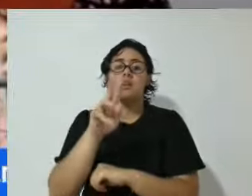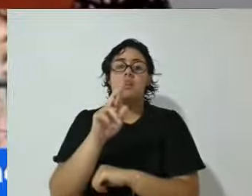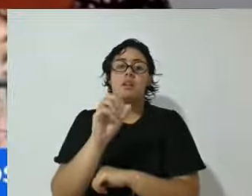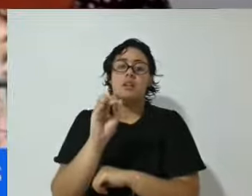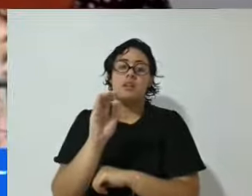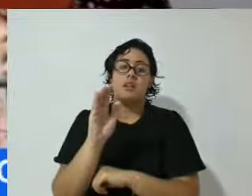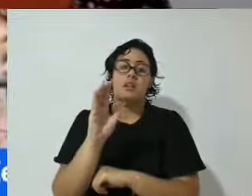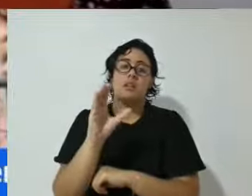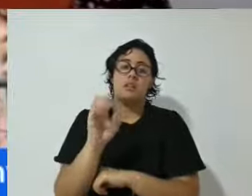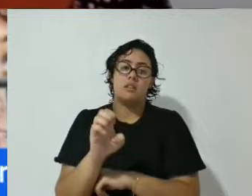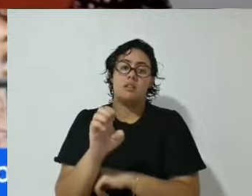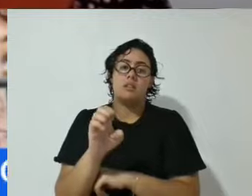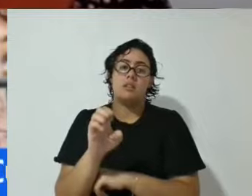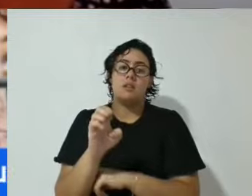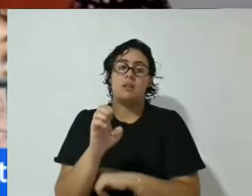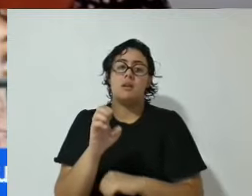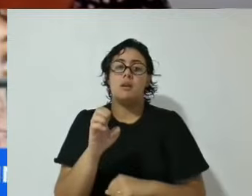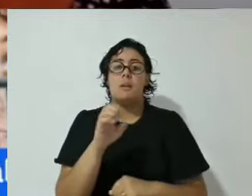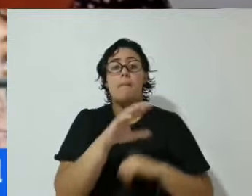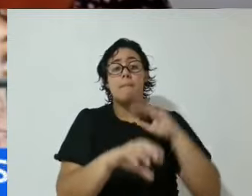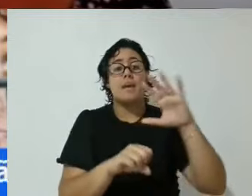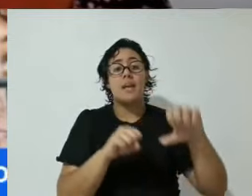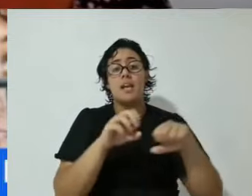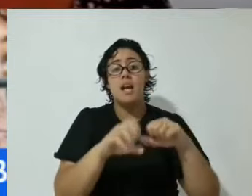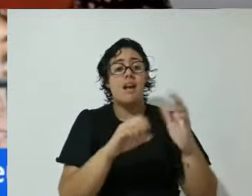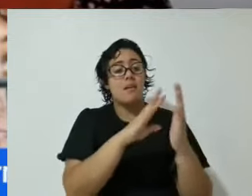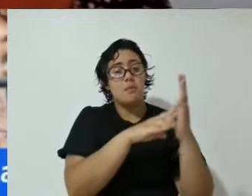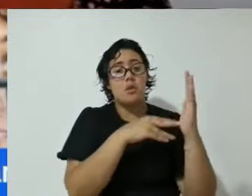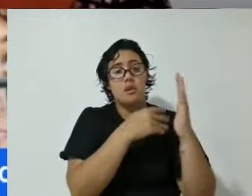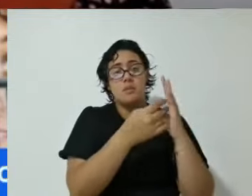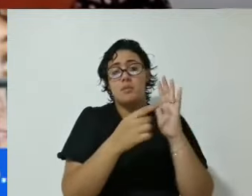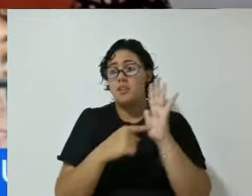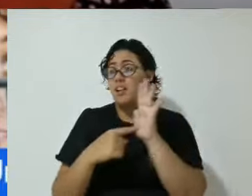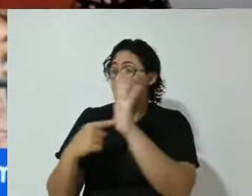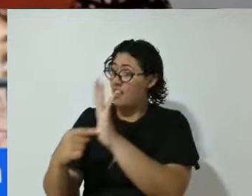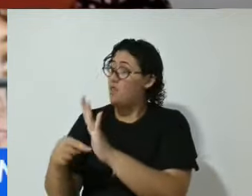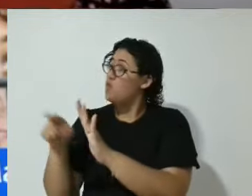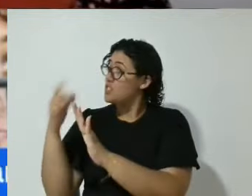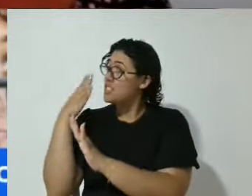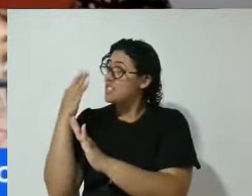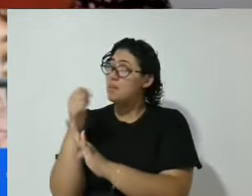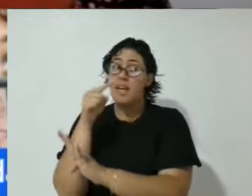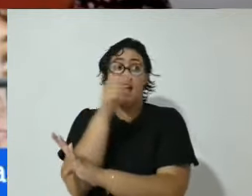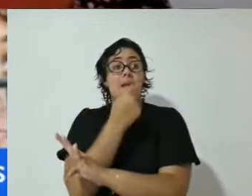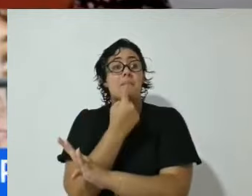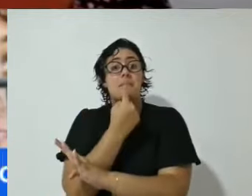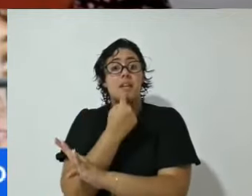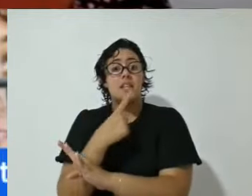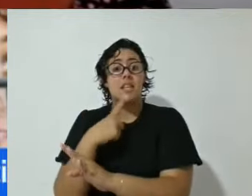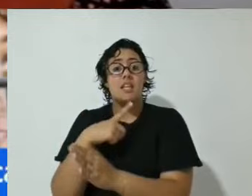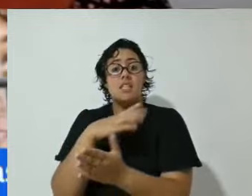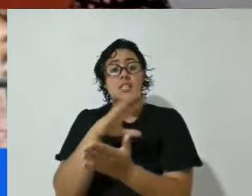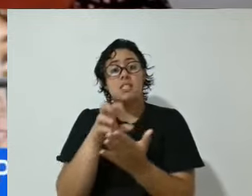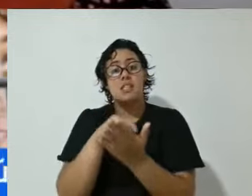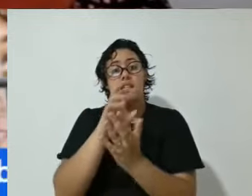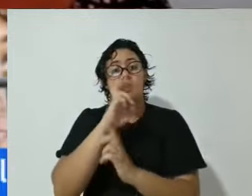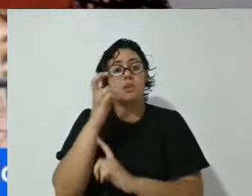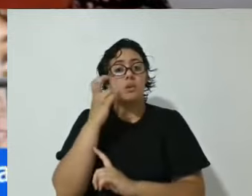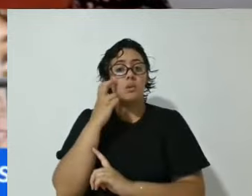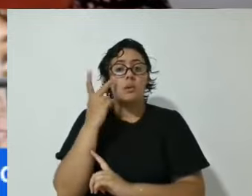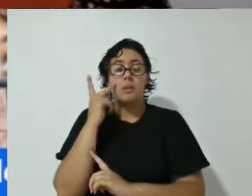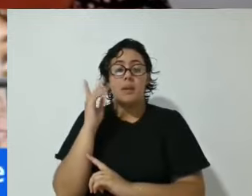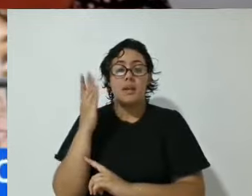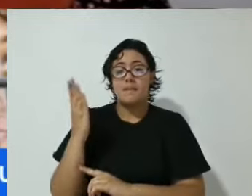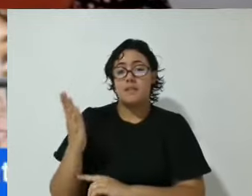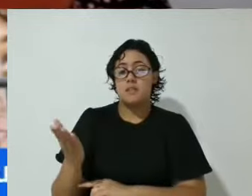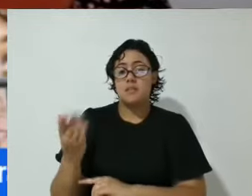mosquitinho ou a programação, falar, olha, toma aqui, você sabia que ali naquele quarteirão tem um centro de cultura para você? Que a